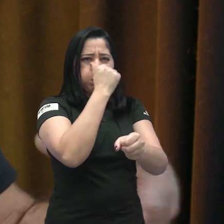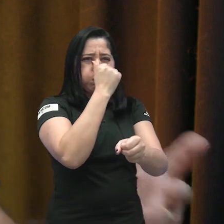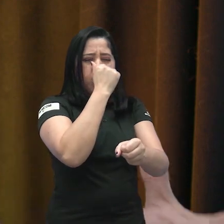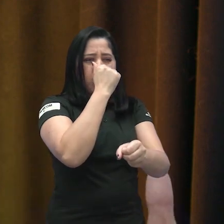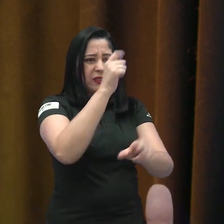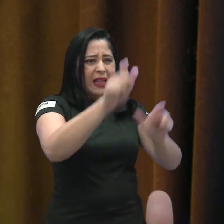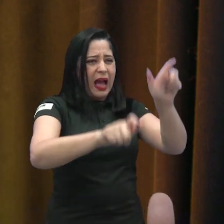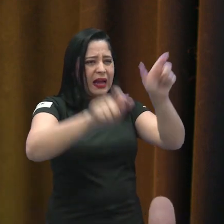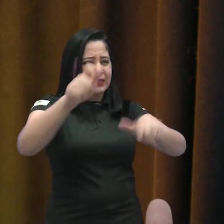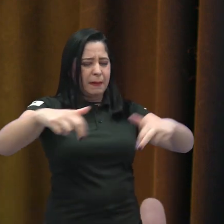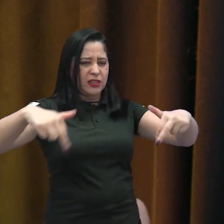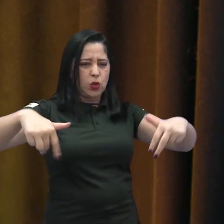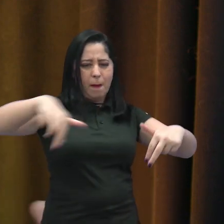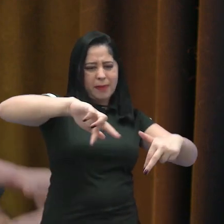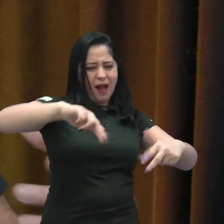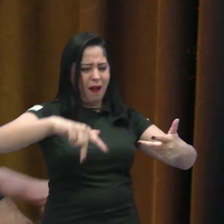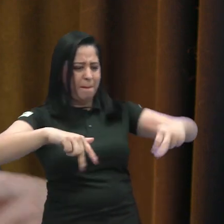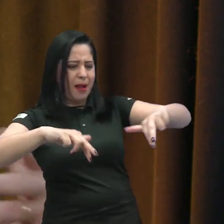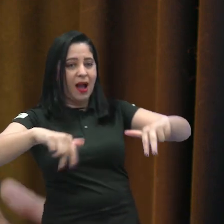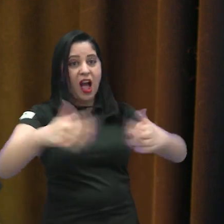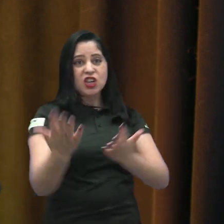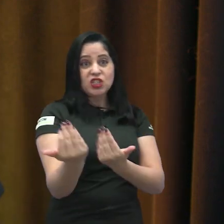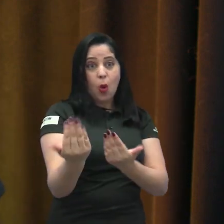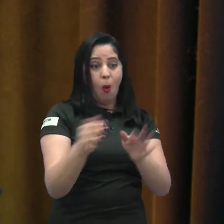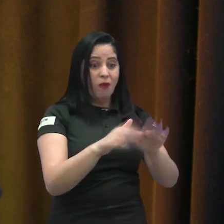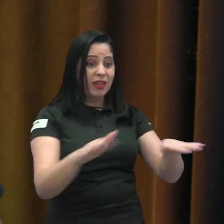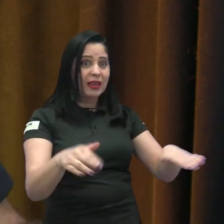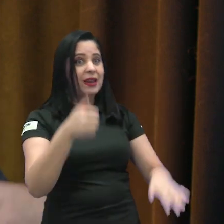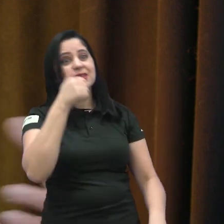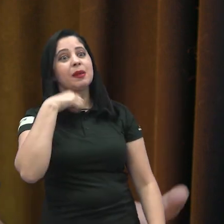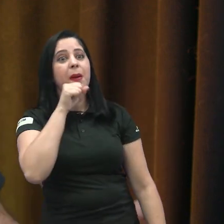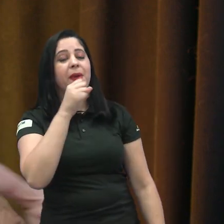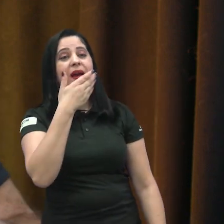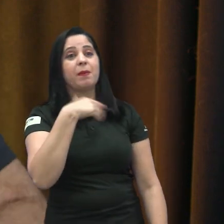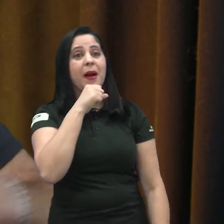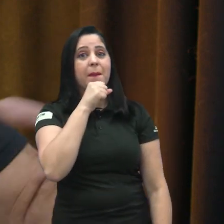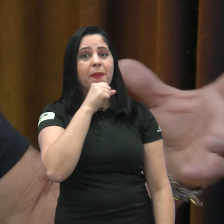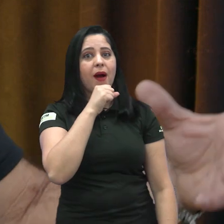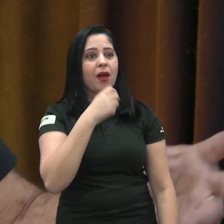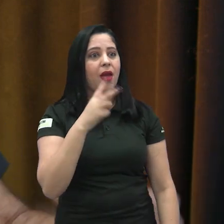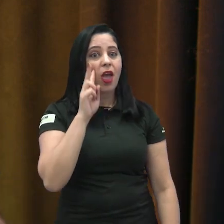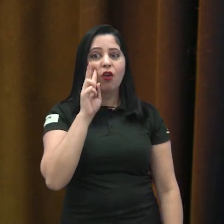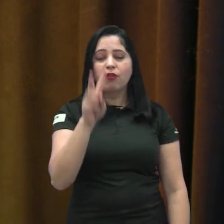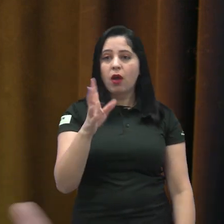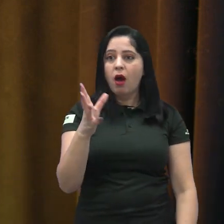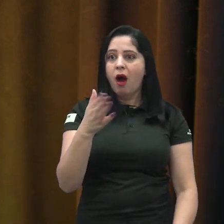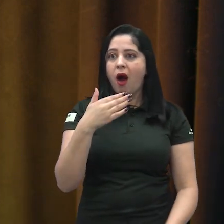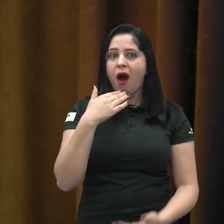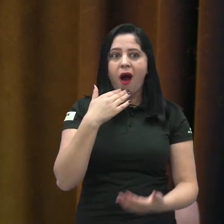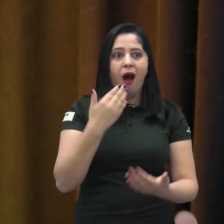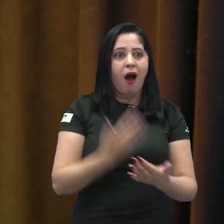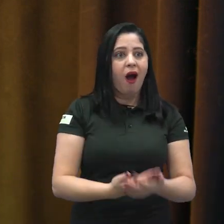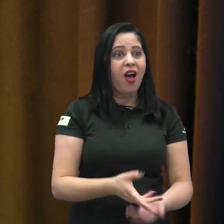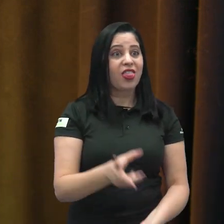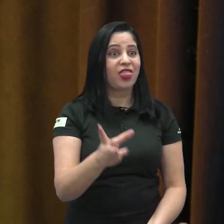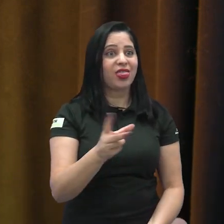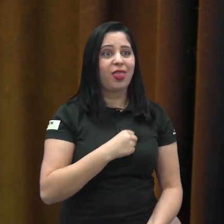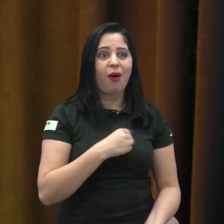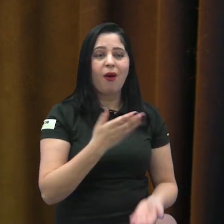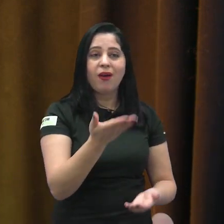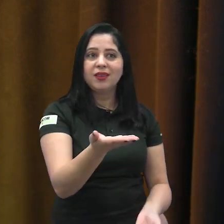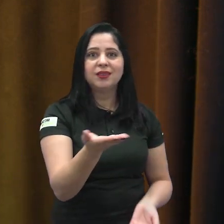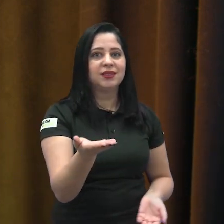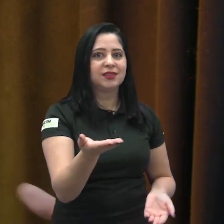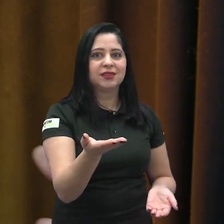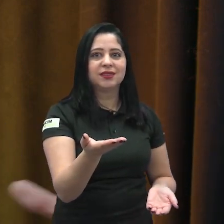pessoas jogando, cheio de jovens, crianças, pais. Eu falei, cara, é isso que tem que